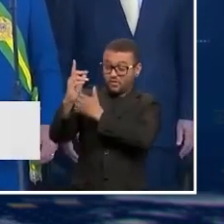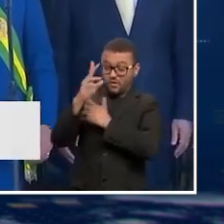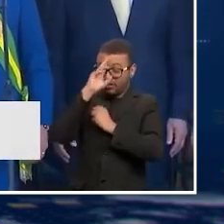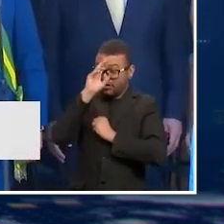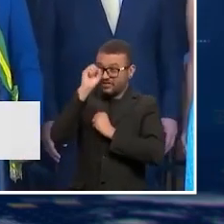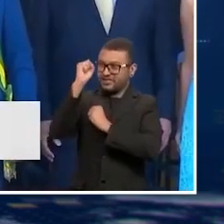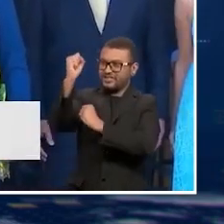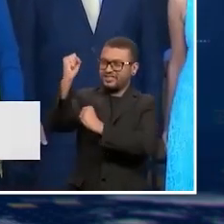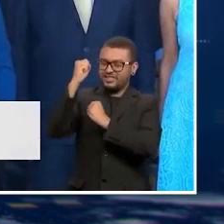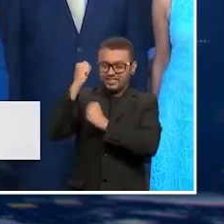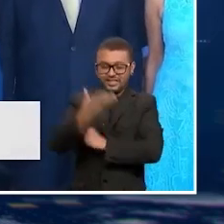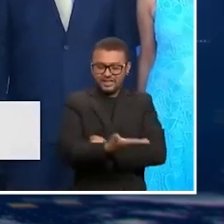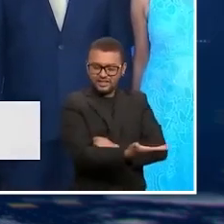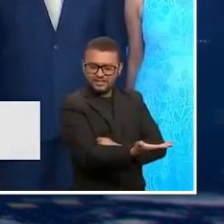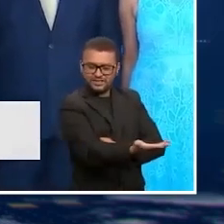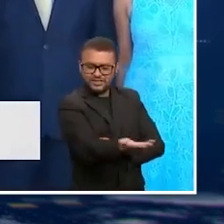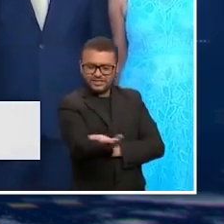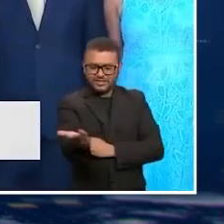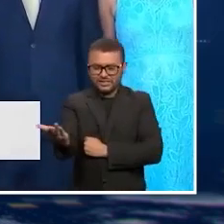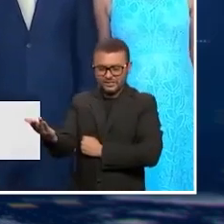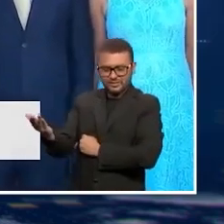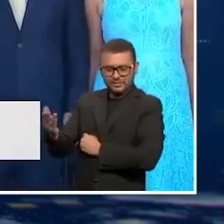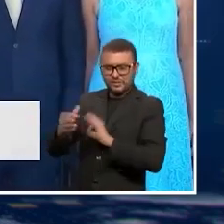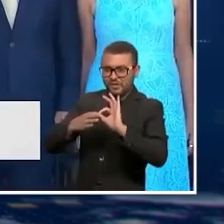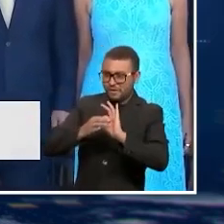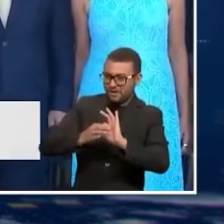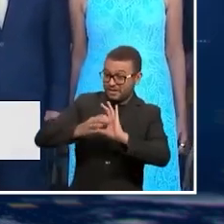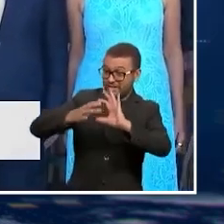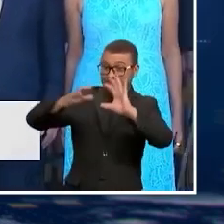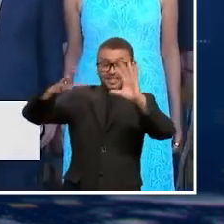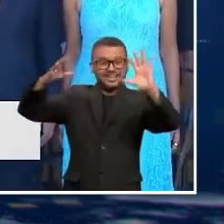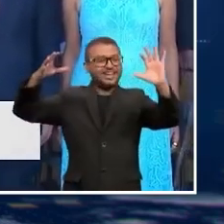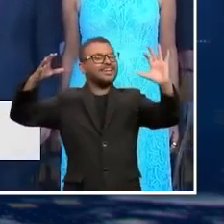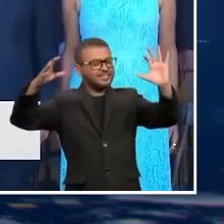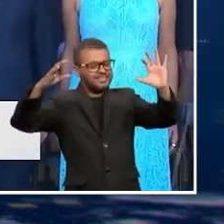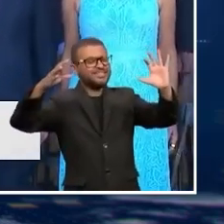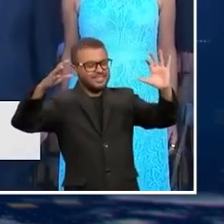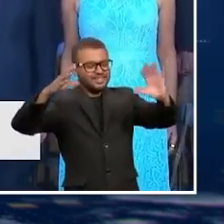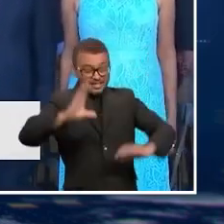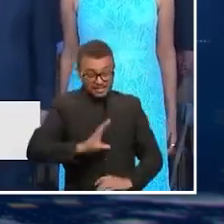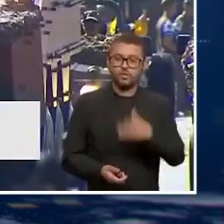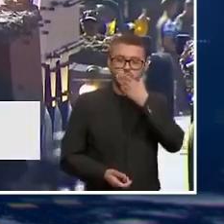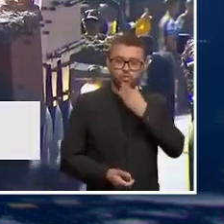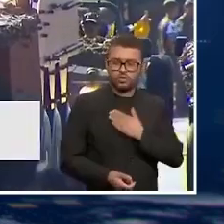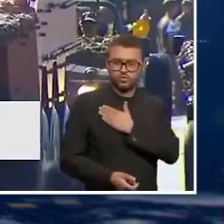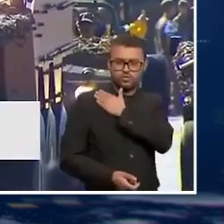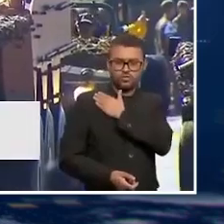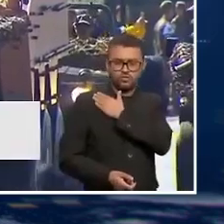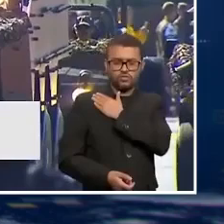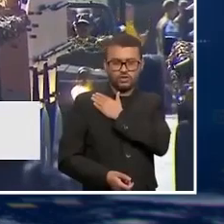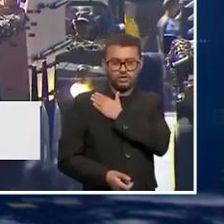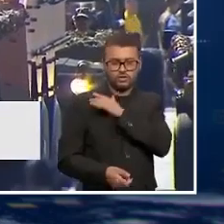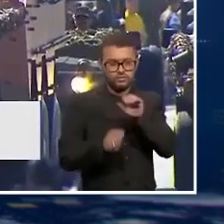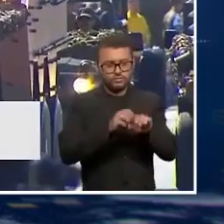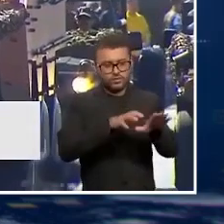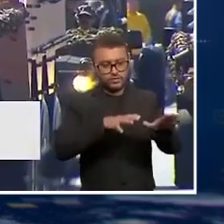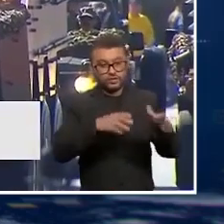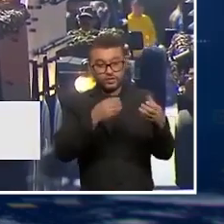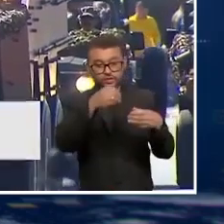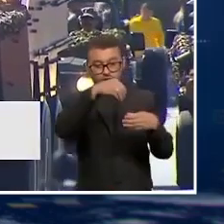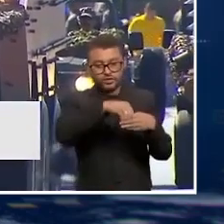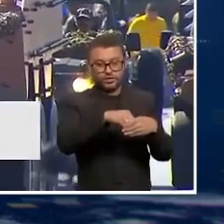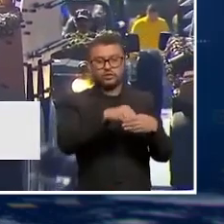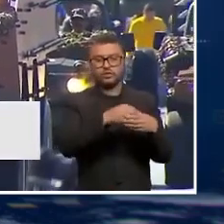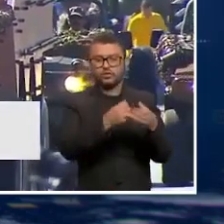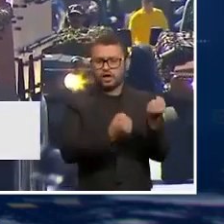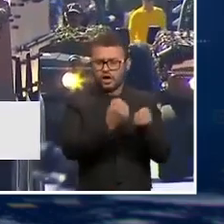saiu saindo o presidente do Banco Central no final do ano que vem, você vai ver o caos que vai ser, Paulo Caetano. Eu não sei se eu vou conseguir